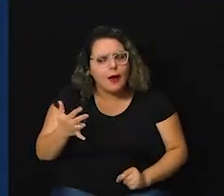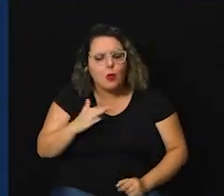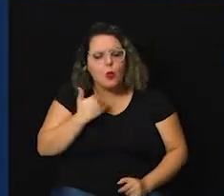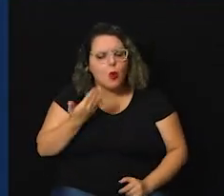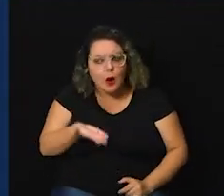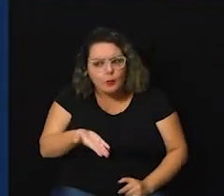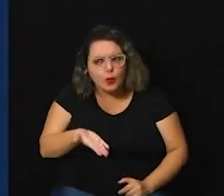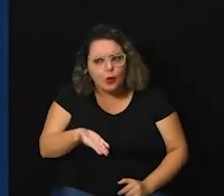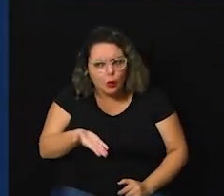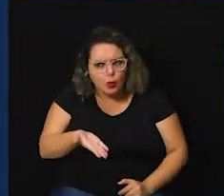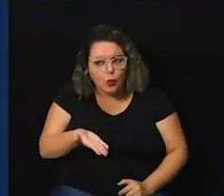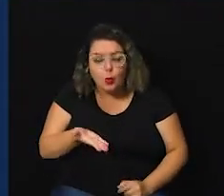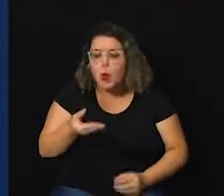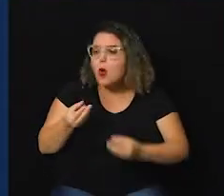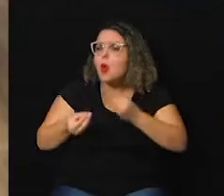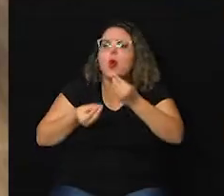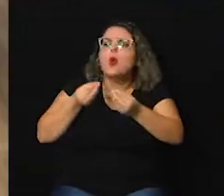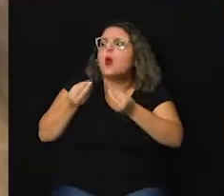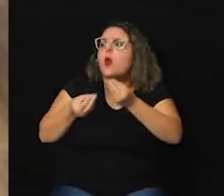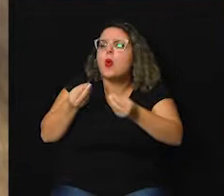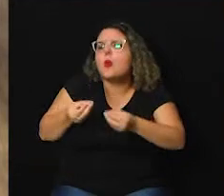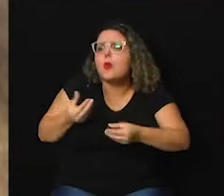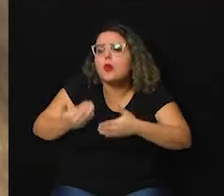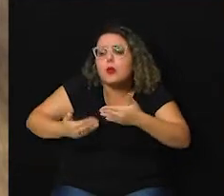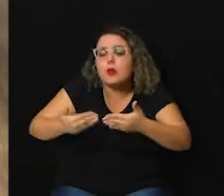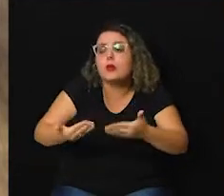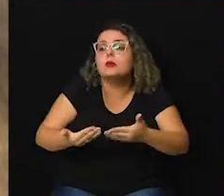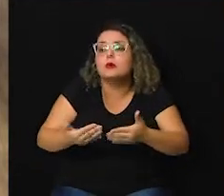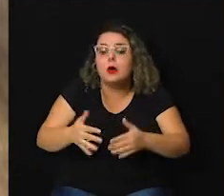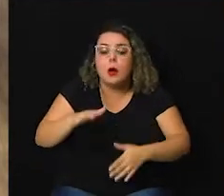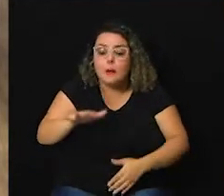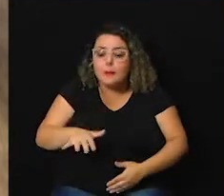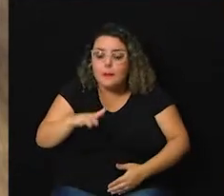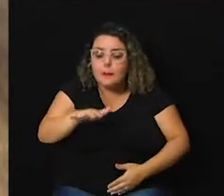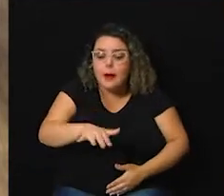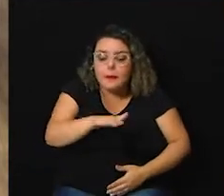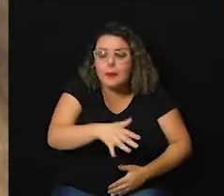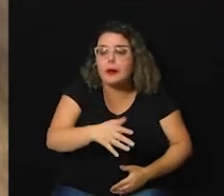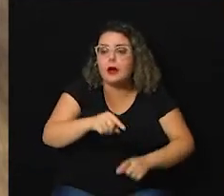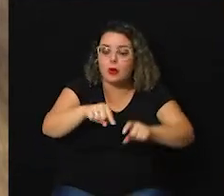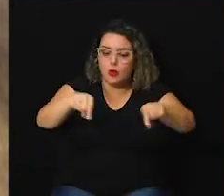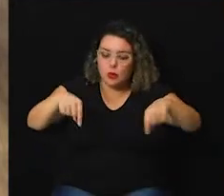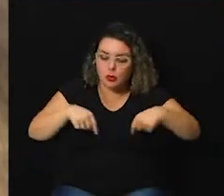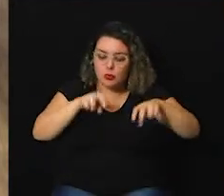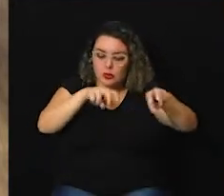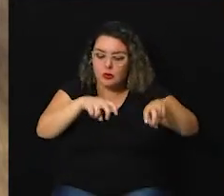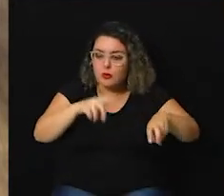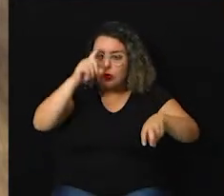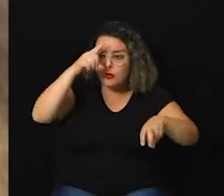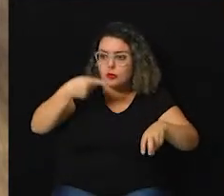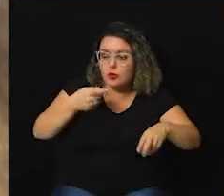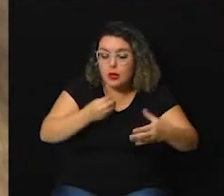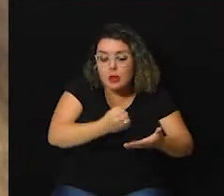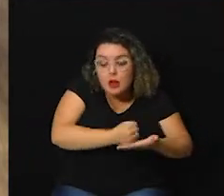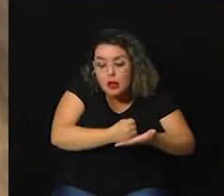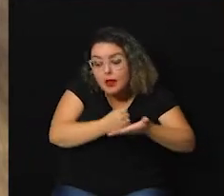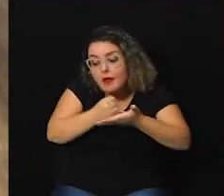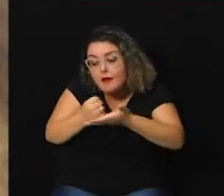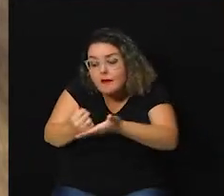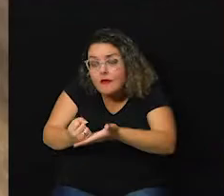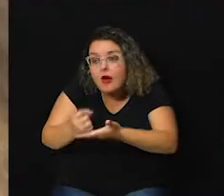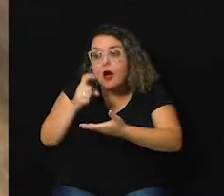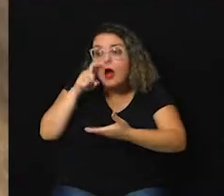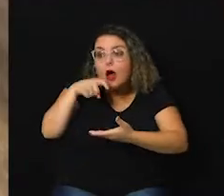mortes. Como é que foi esse processo? Como é que foram as etapas desde aquele proprietário levar essas araras e aí